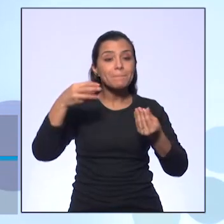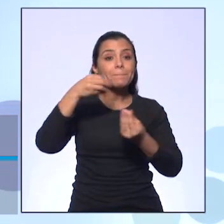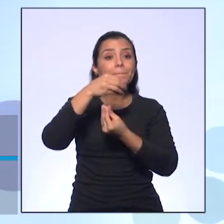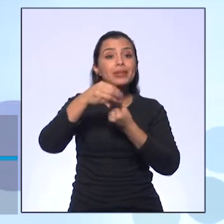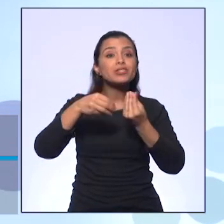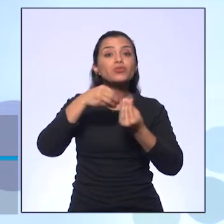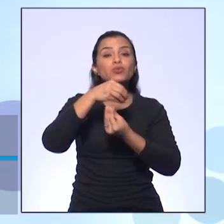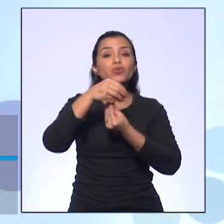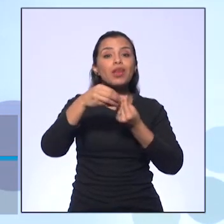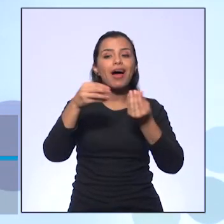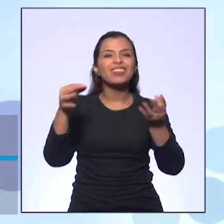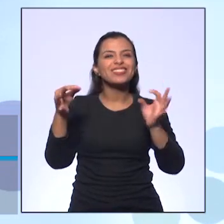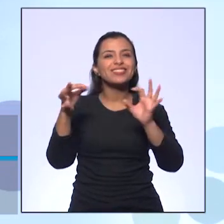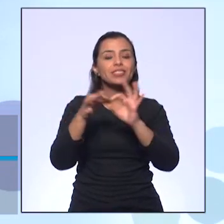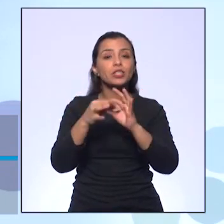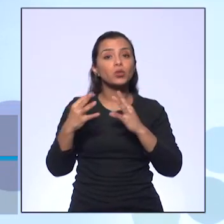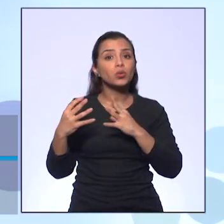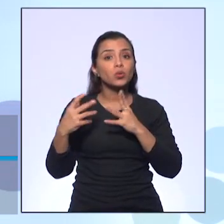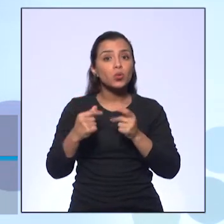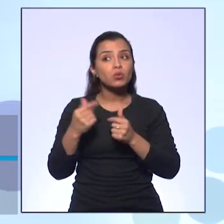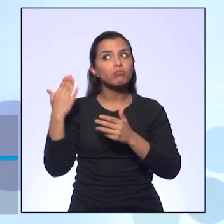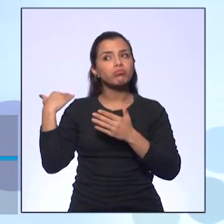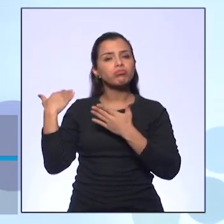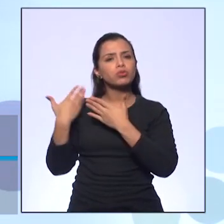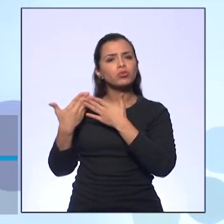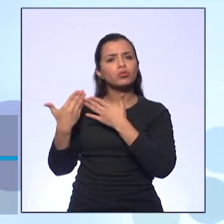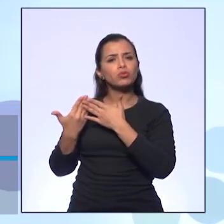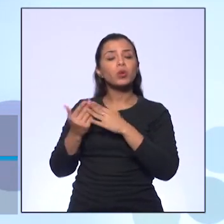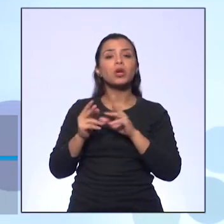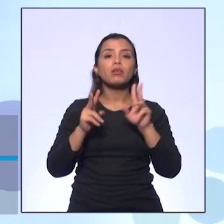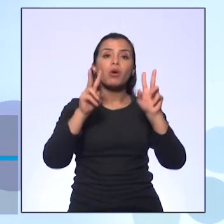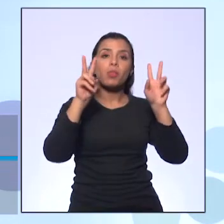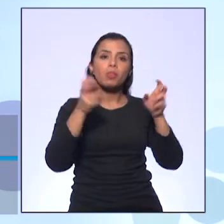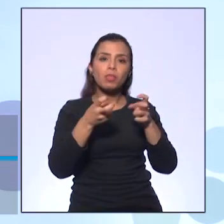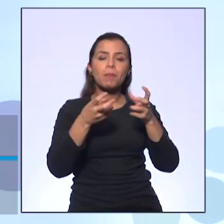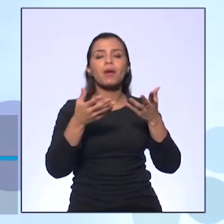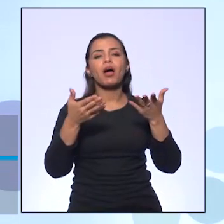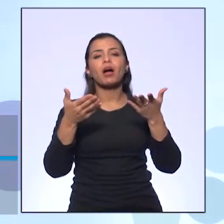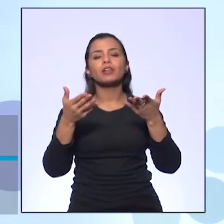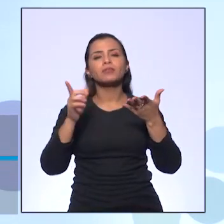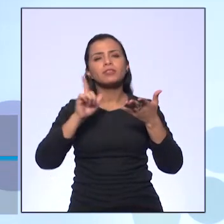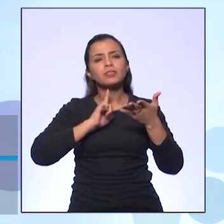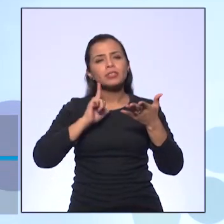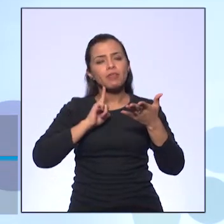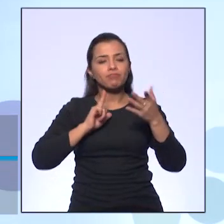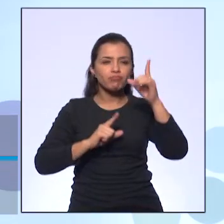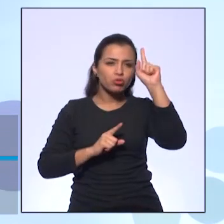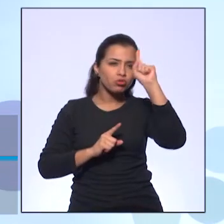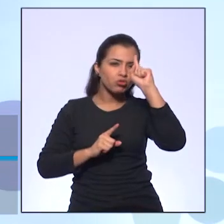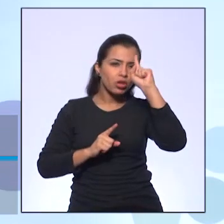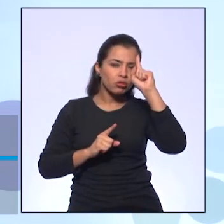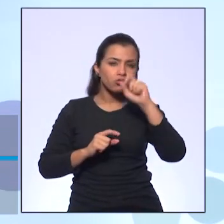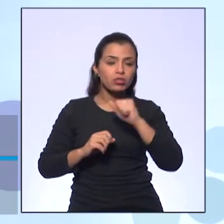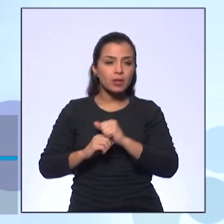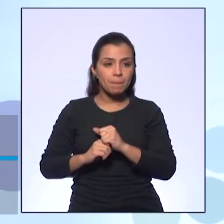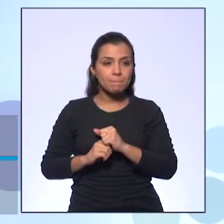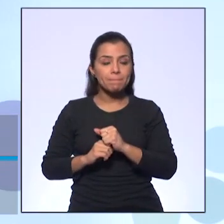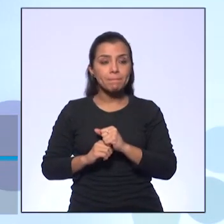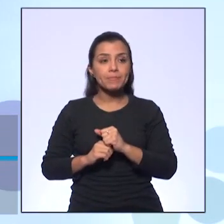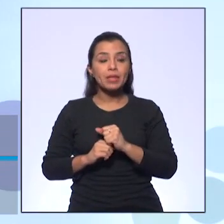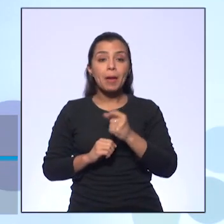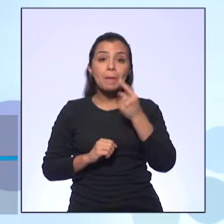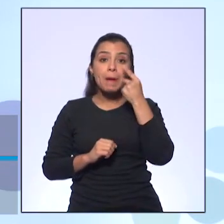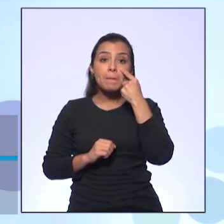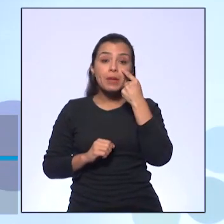vamos tentar fazer uma conexão entre tudo que nós estudamos e um tema muito pertinente aos dias atuais, para que nós possamos